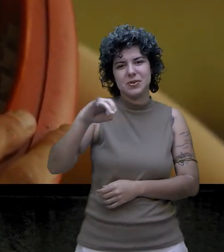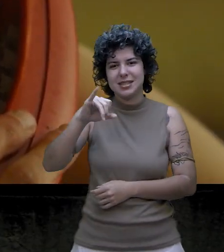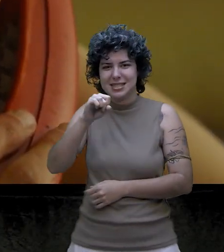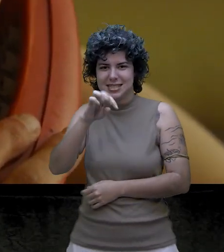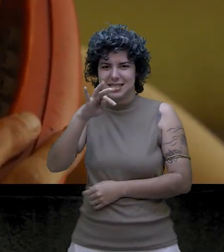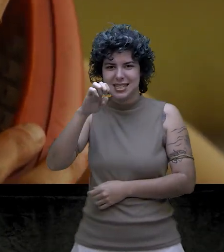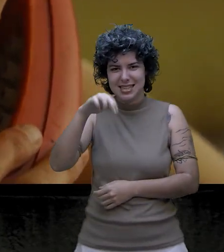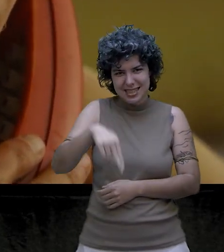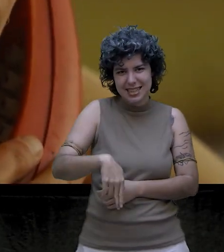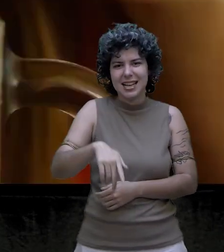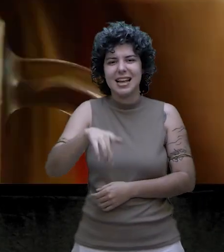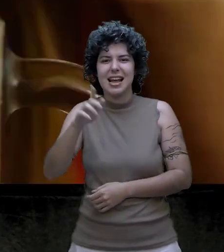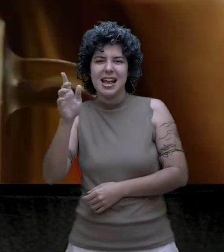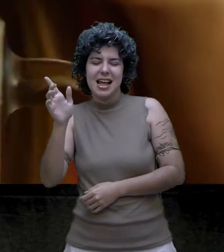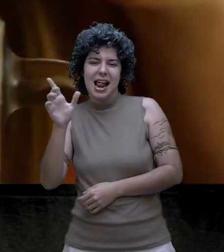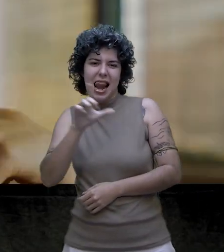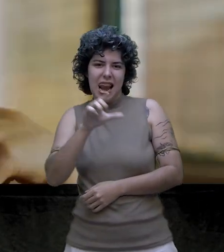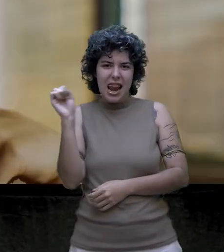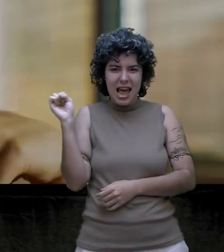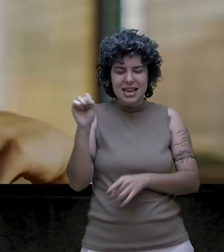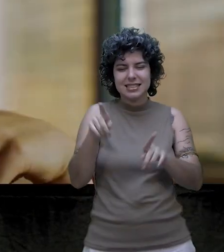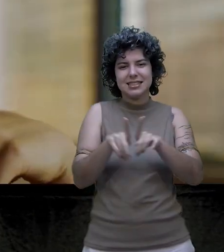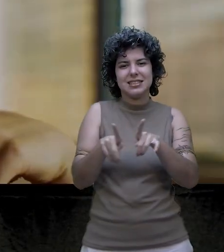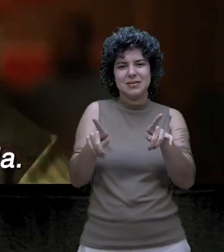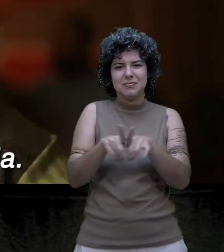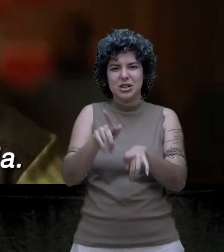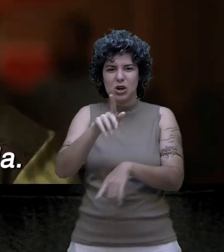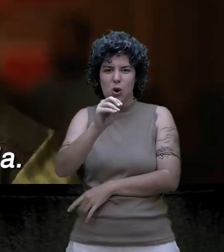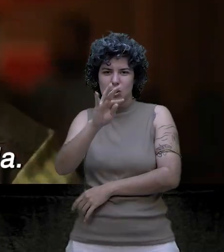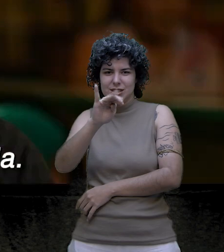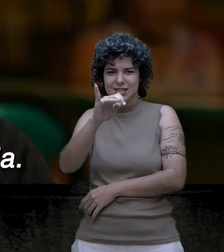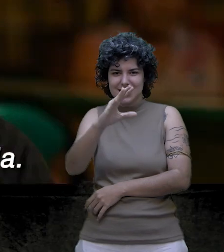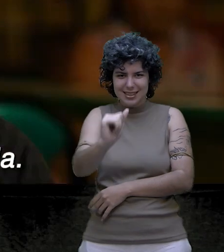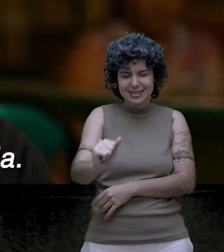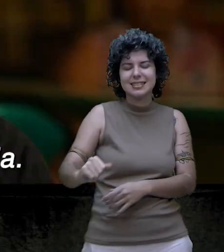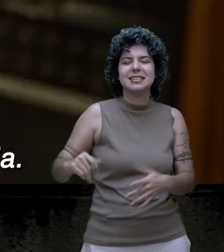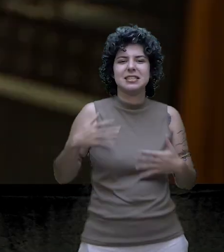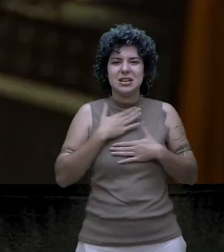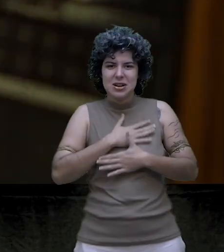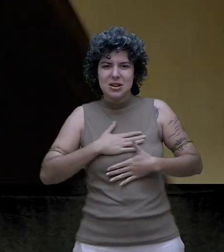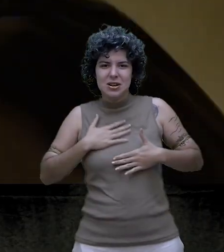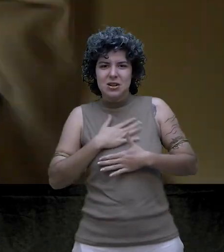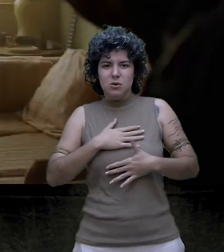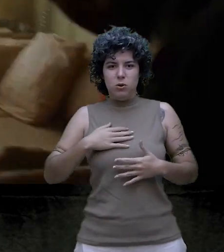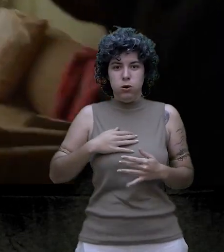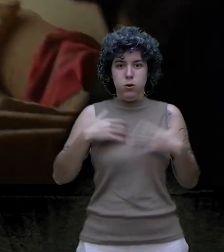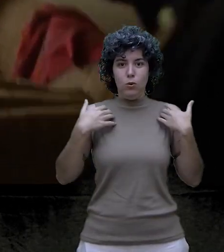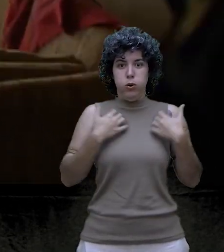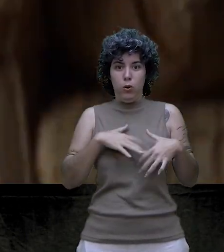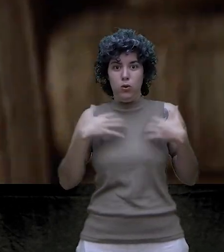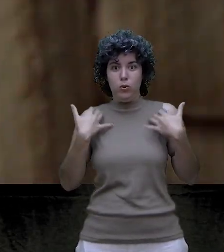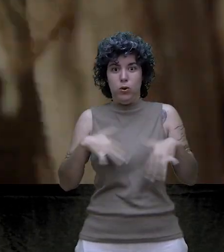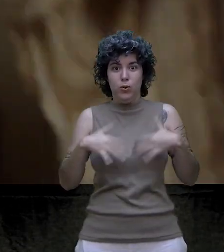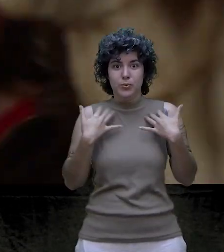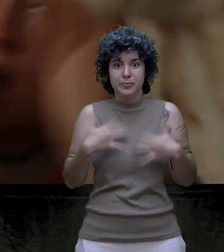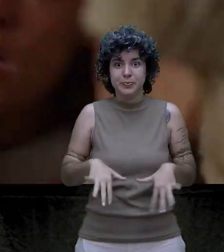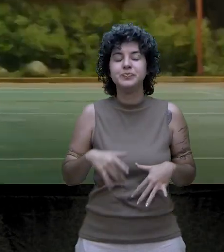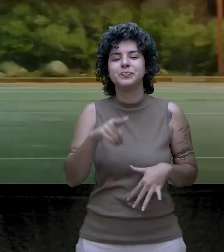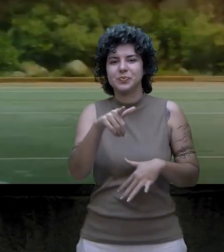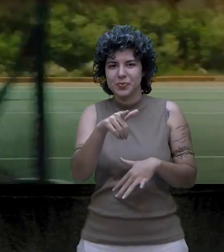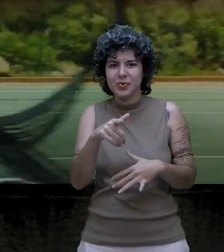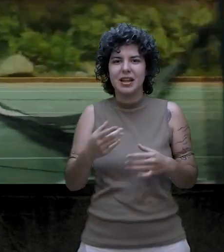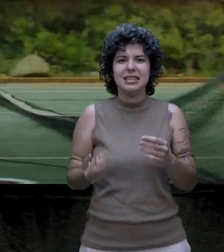e perigosa gabaritando o Código Penal, e curte uma trama que mistura suspense, sangue e romance proibido